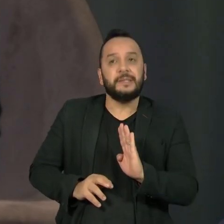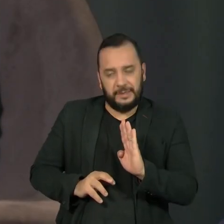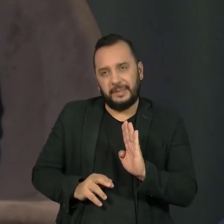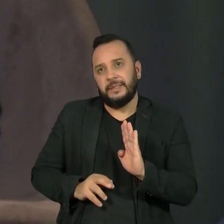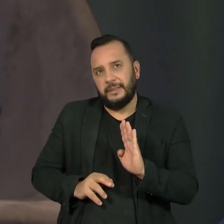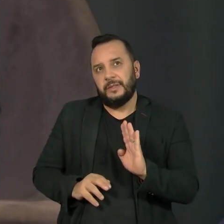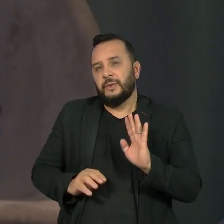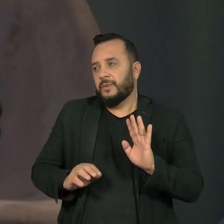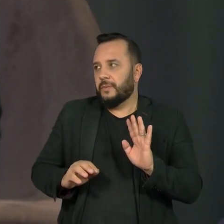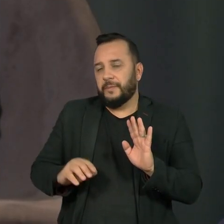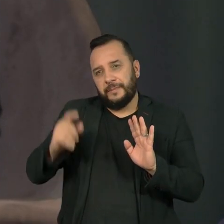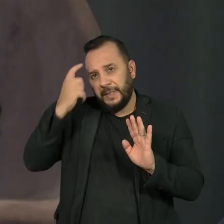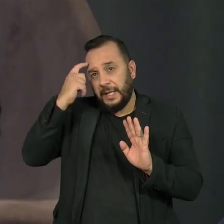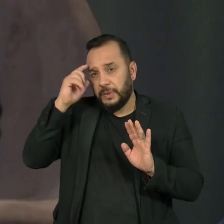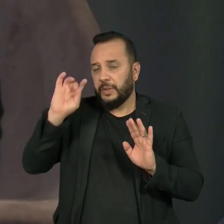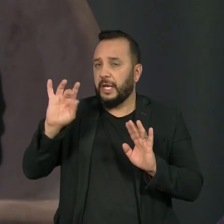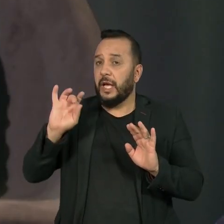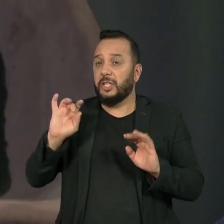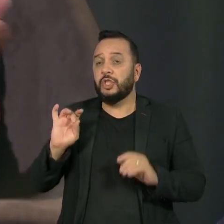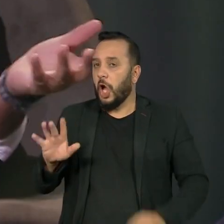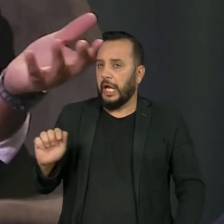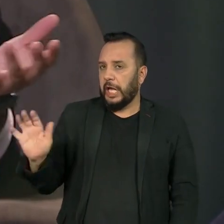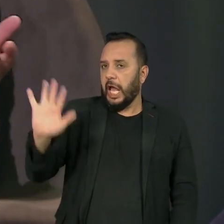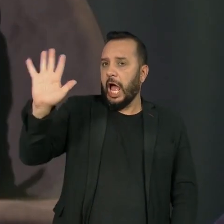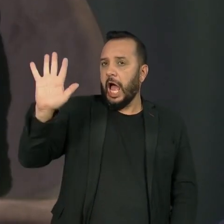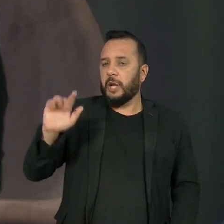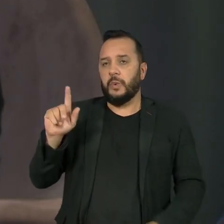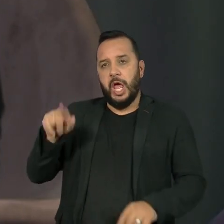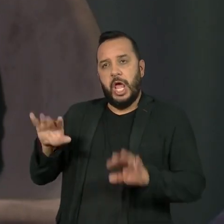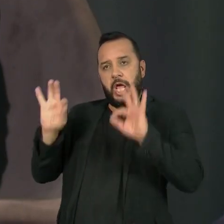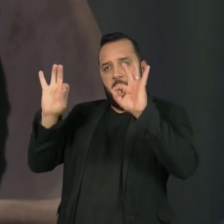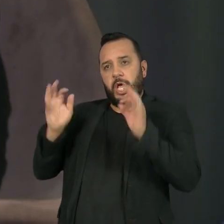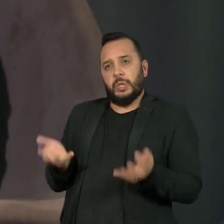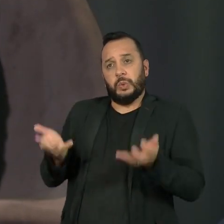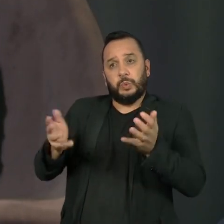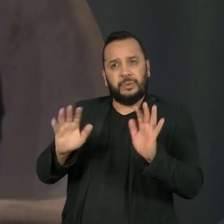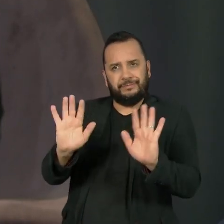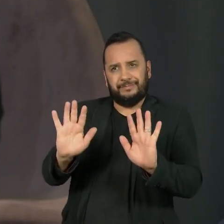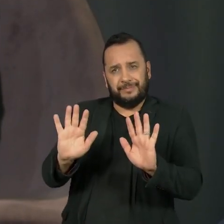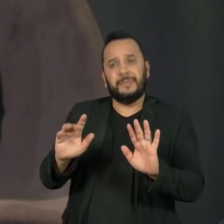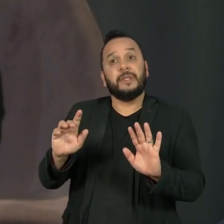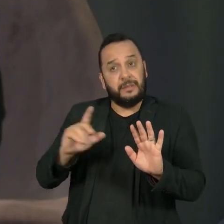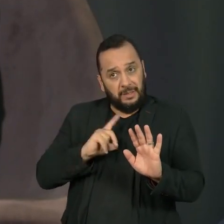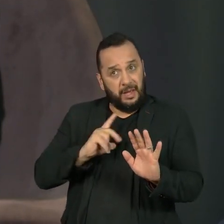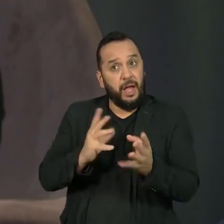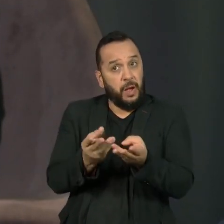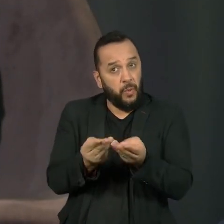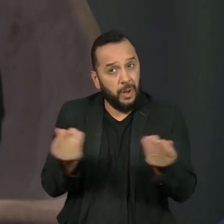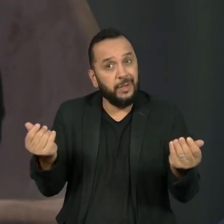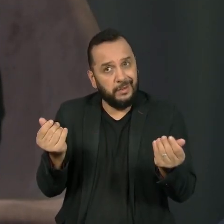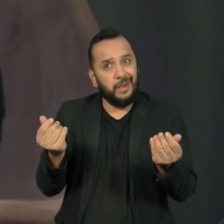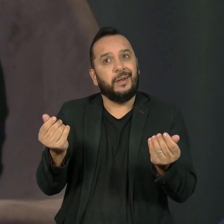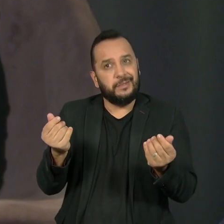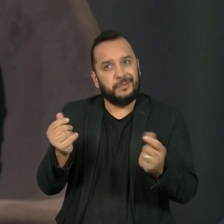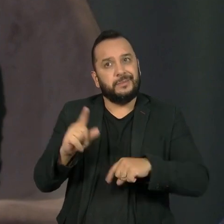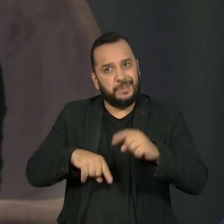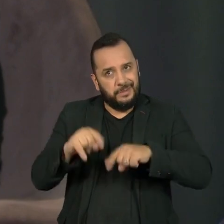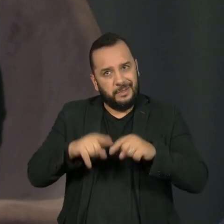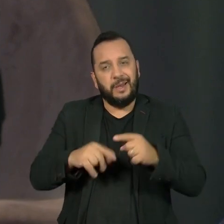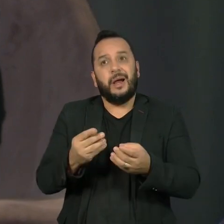luxo não é somente aquilo que é ostentável ou que é caro, mas as pessoas estão muito atentas para essa questão da qualidade também da peça,